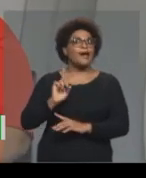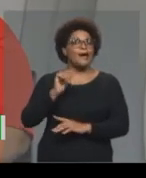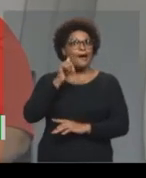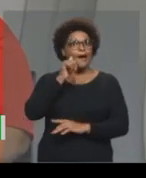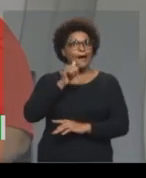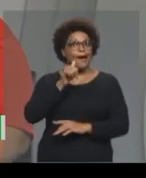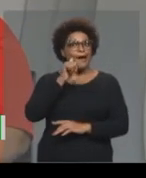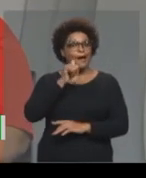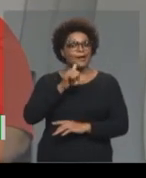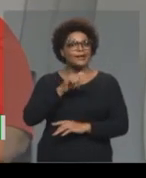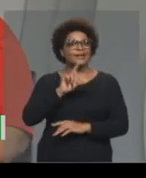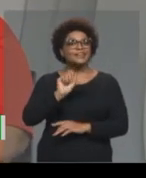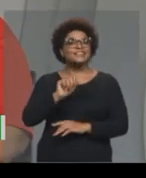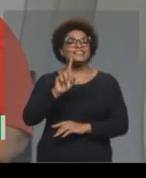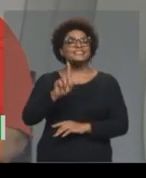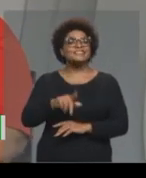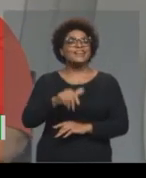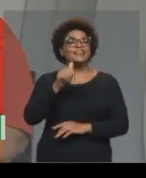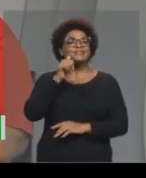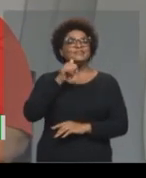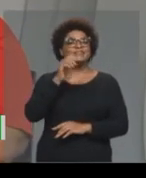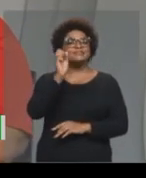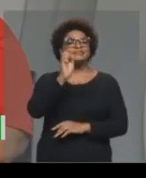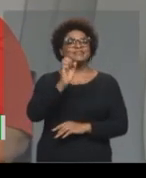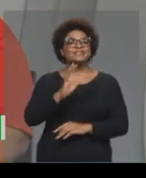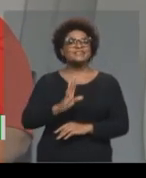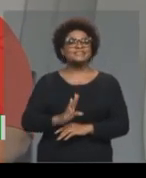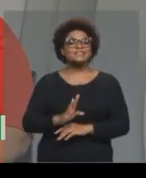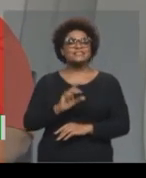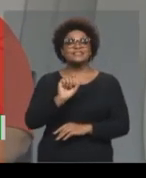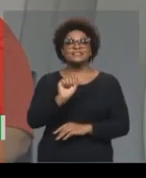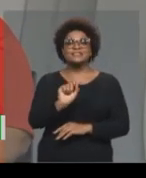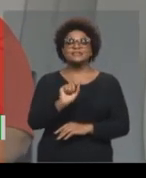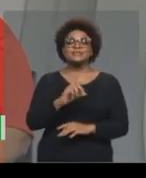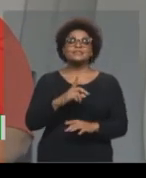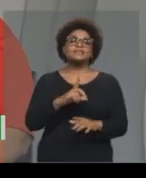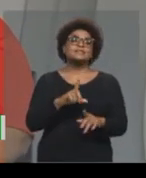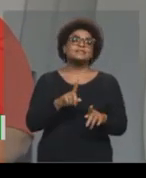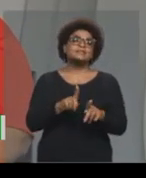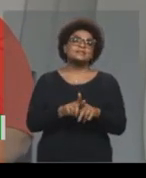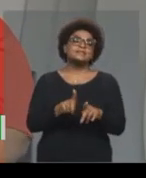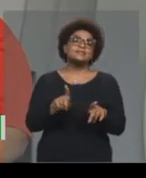uma brasileira que também participou, pessoal,